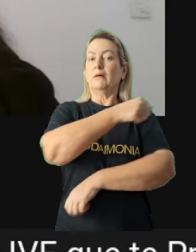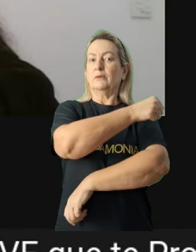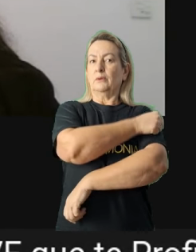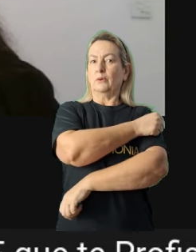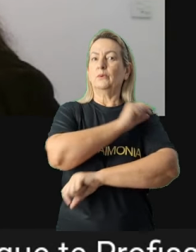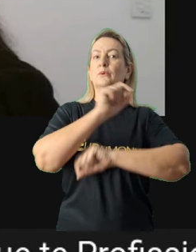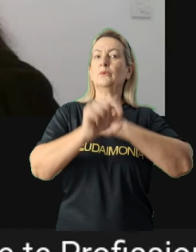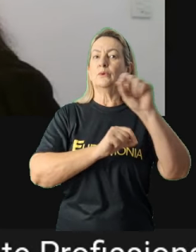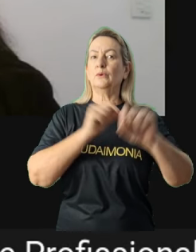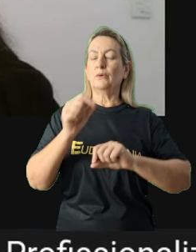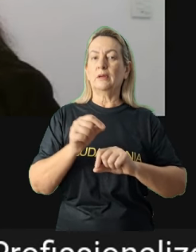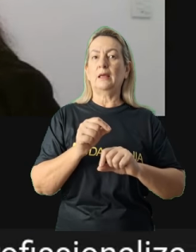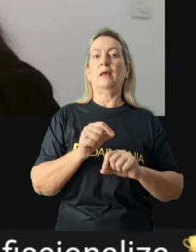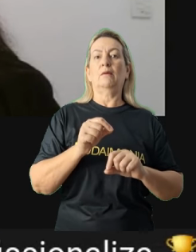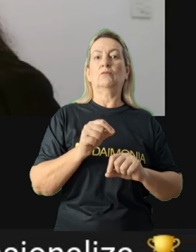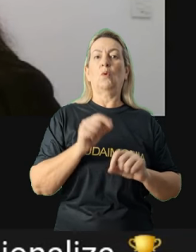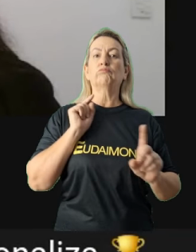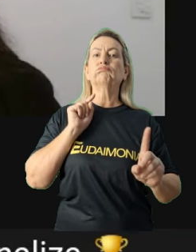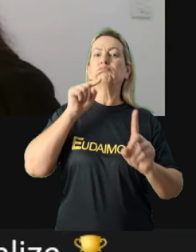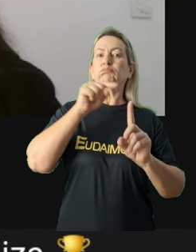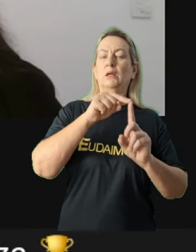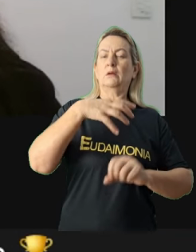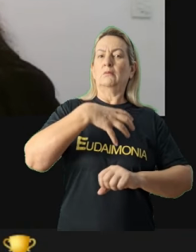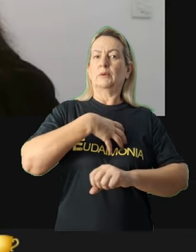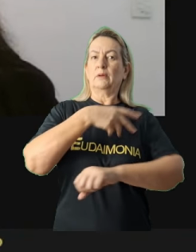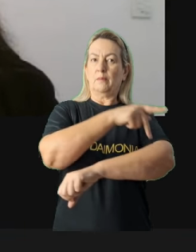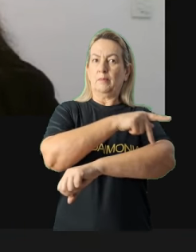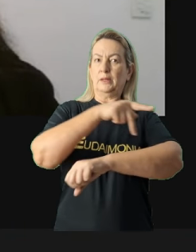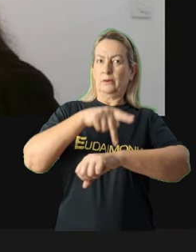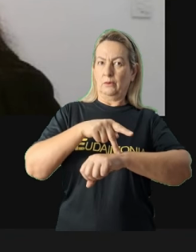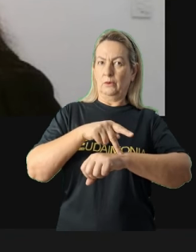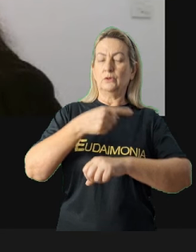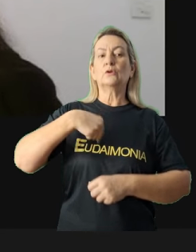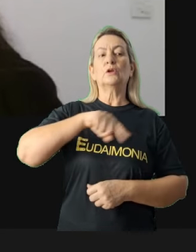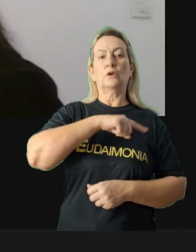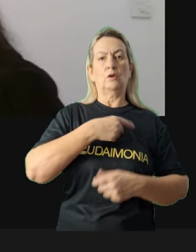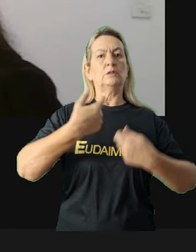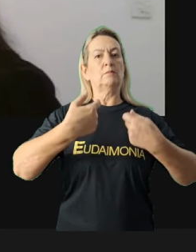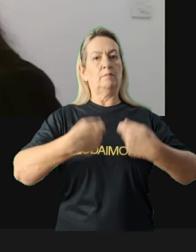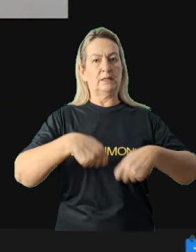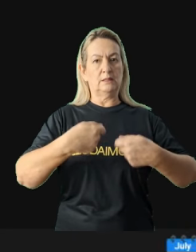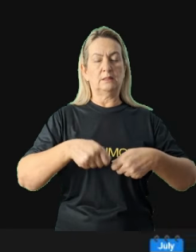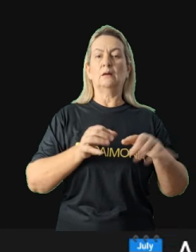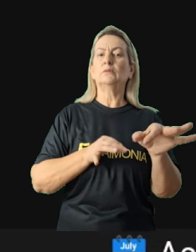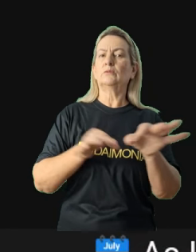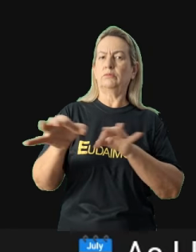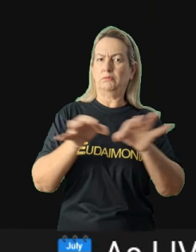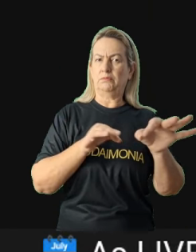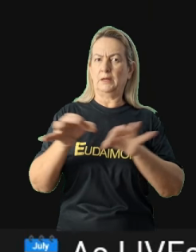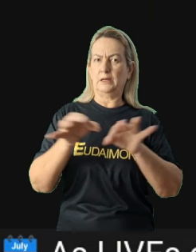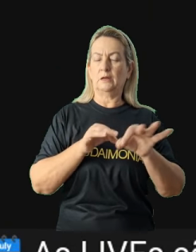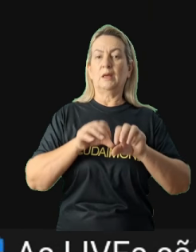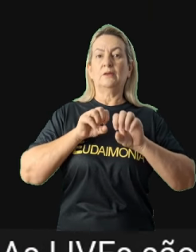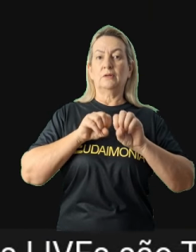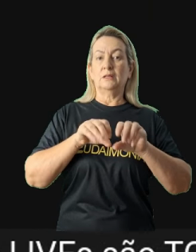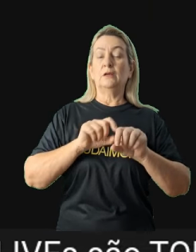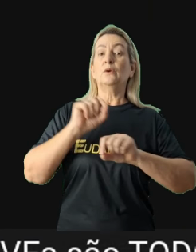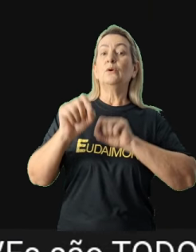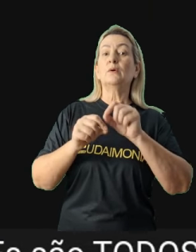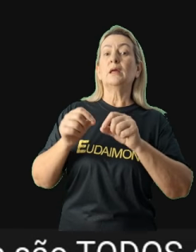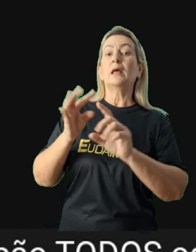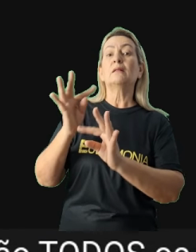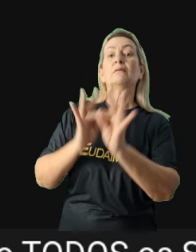O mundo da intencionalidade pedagógica que nós precisamos e que nós contemplamos dentro dos nossos planejamentos